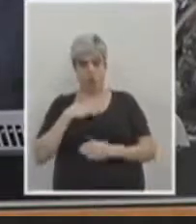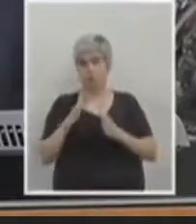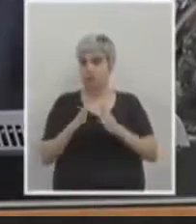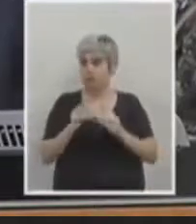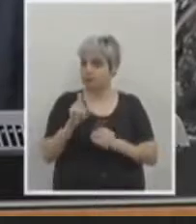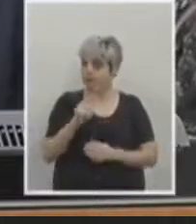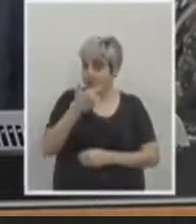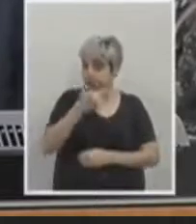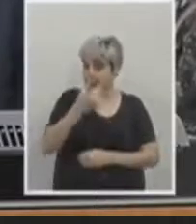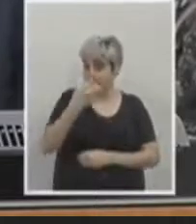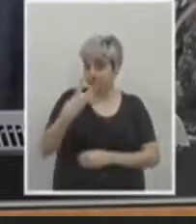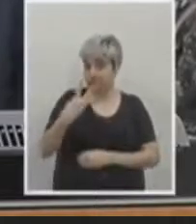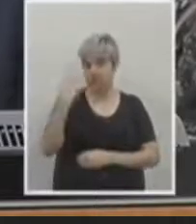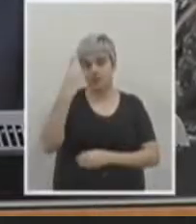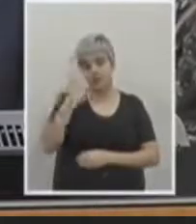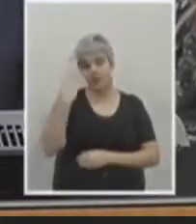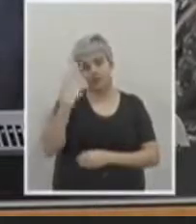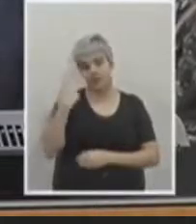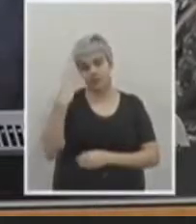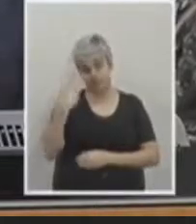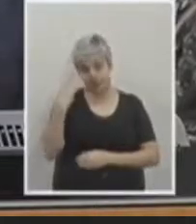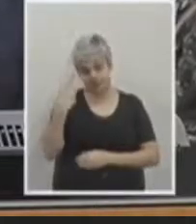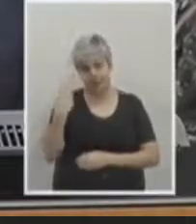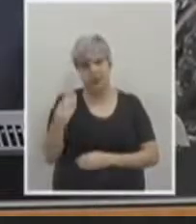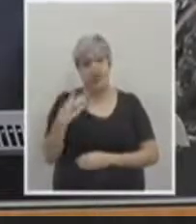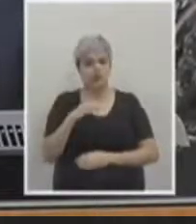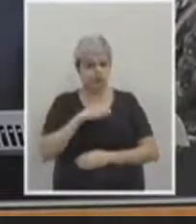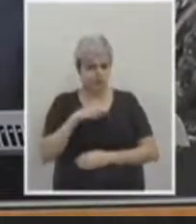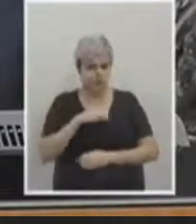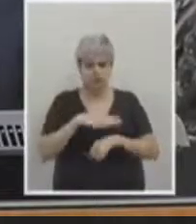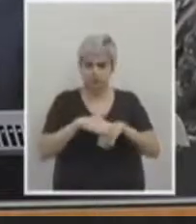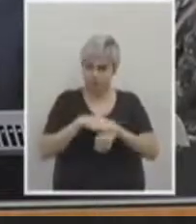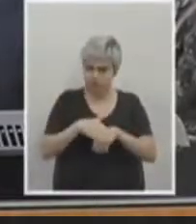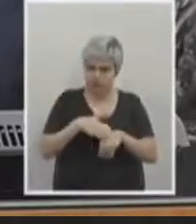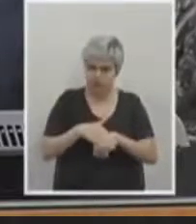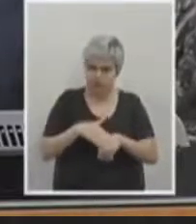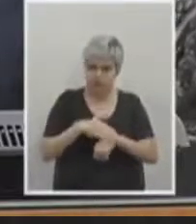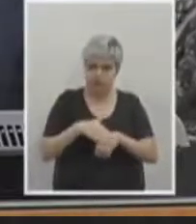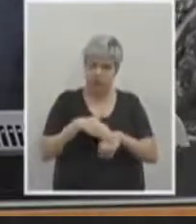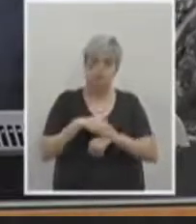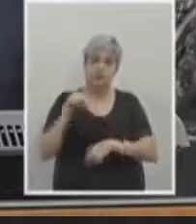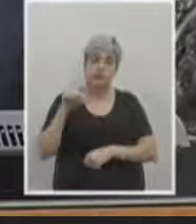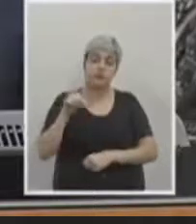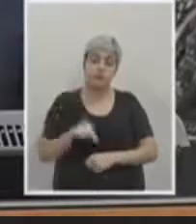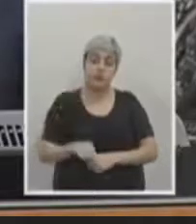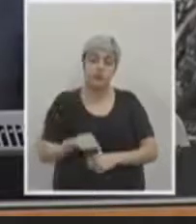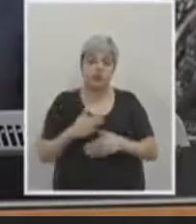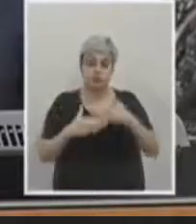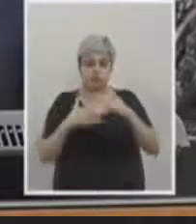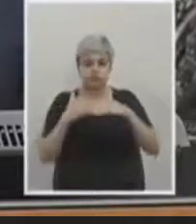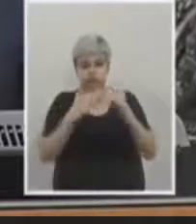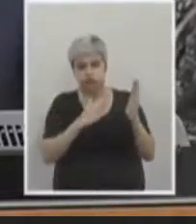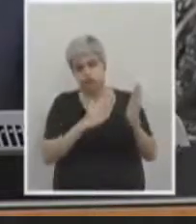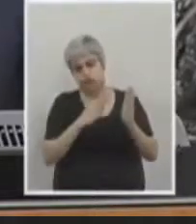23 deputados, orientados aqui pelo chamado processo